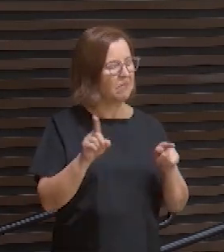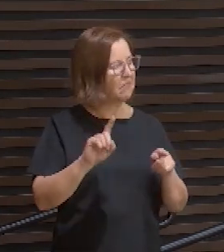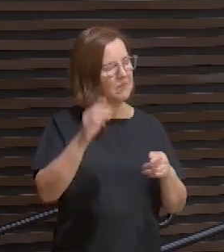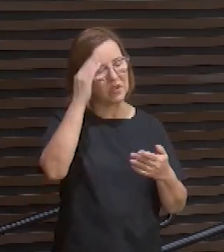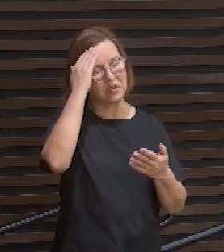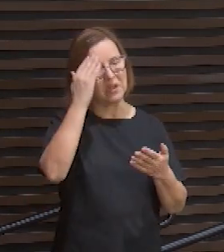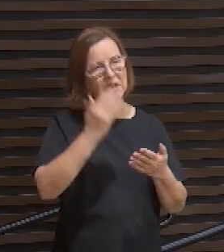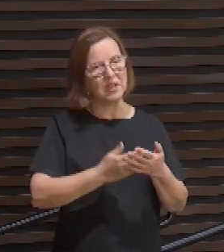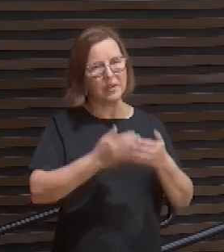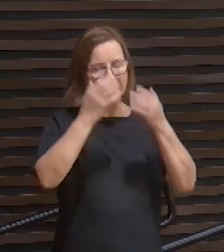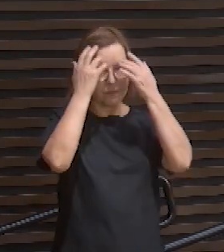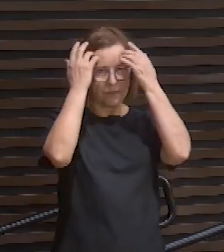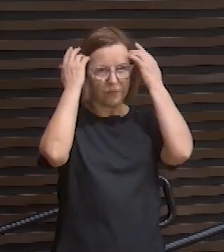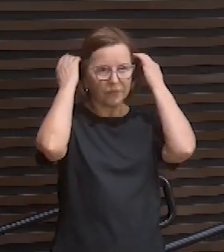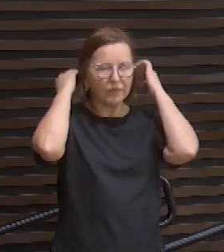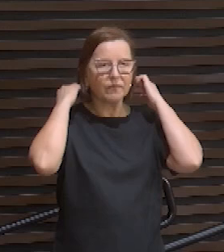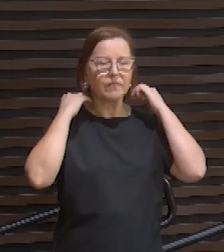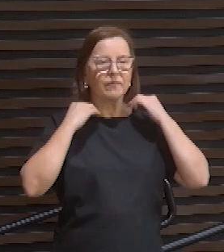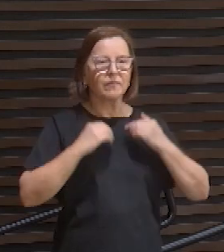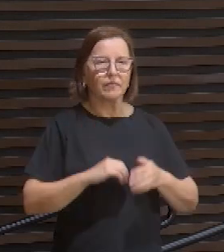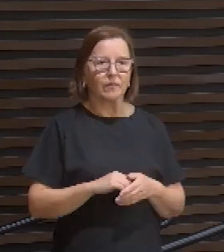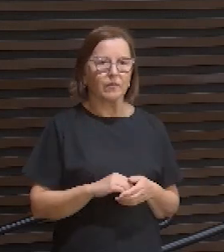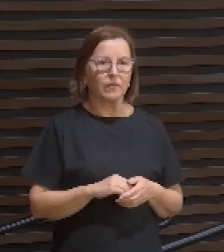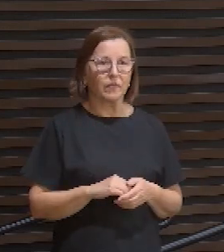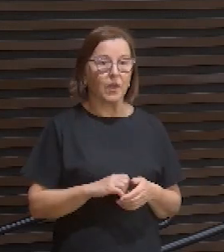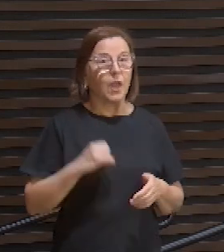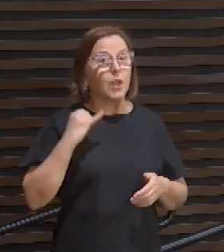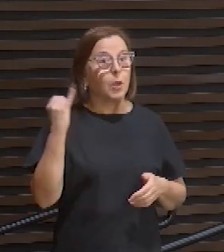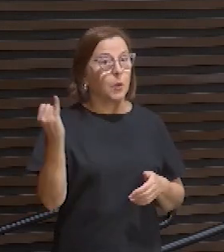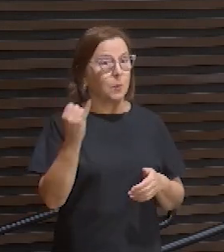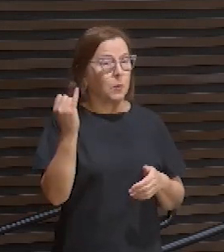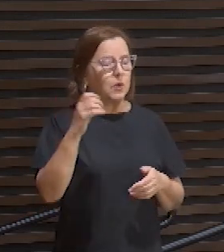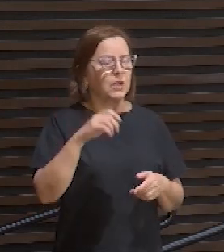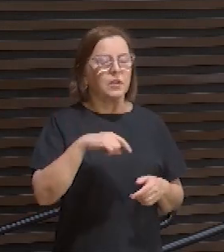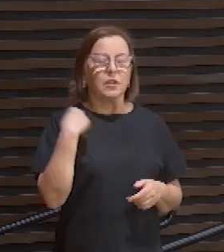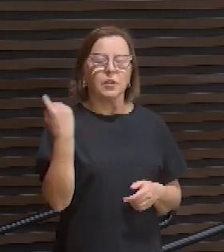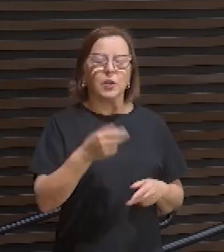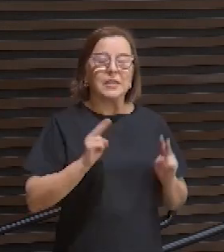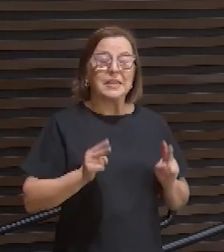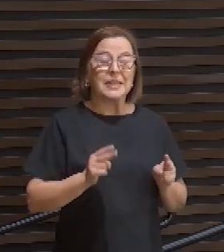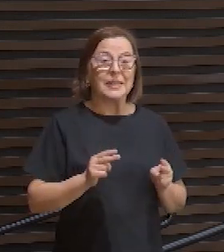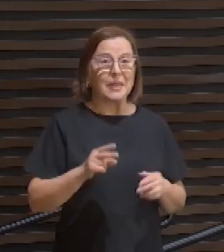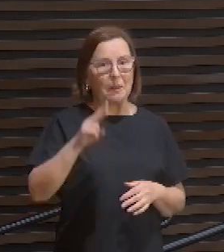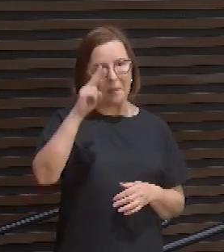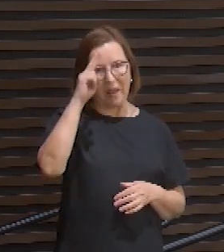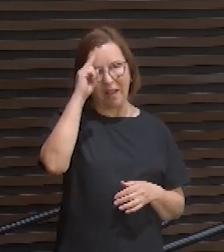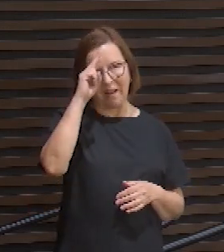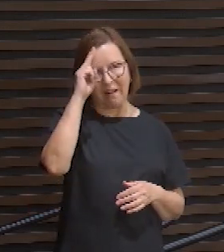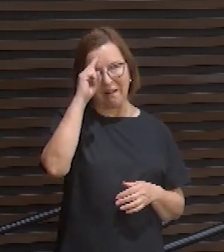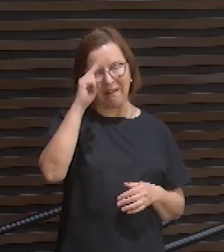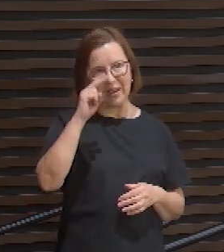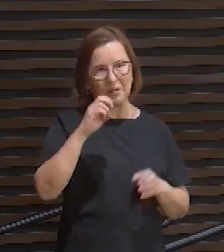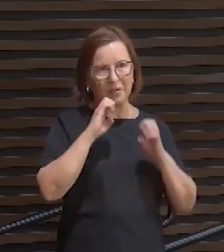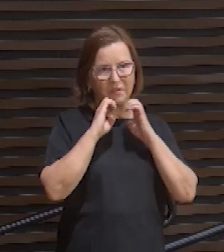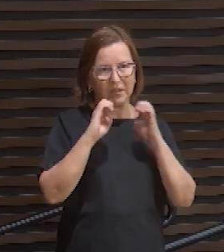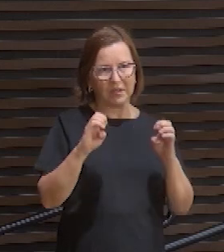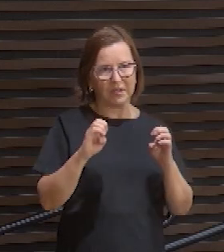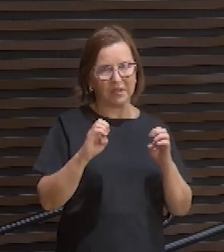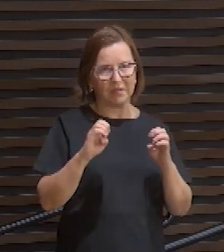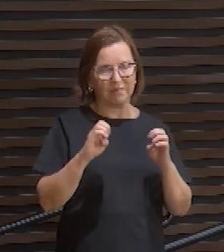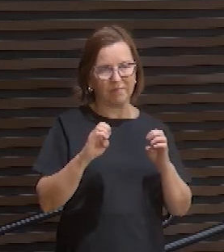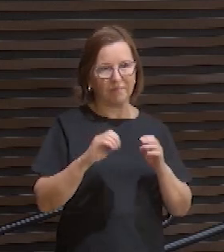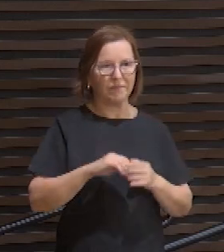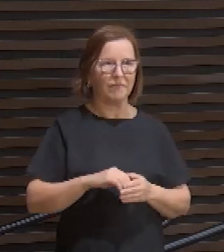Até por isso a importância de sempre a gente estar relembrando o Evangelho. Sempre. Toda vez a gente relembra, prega as